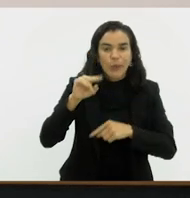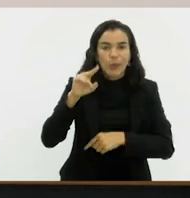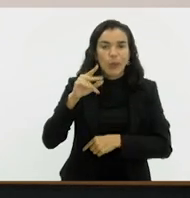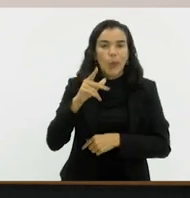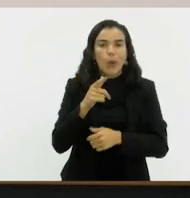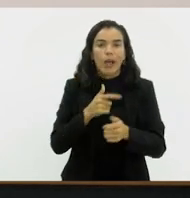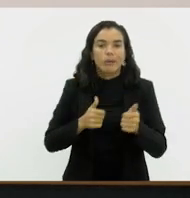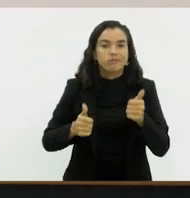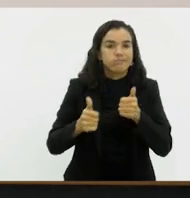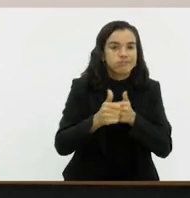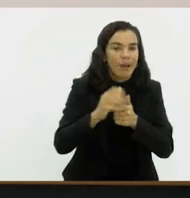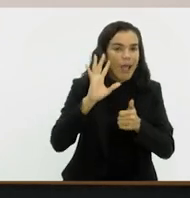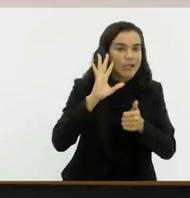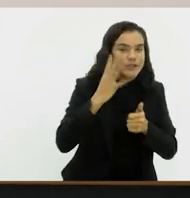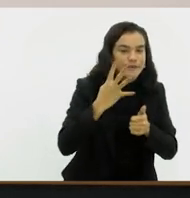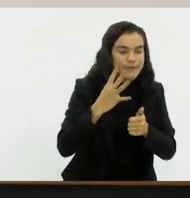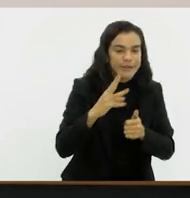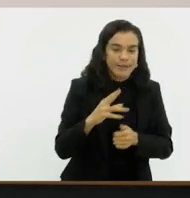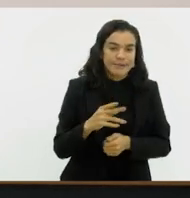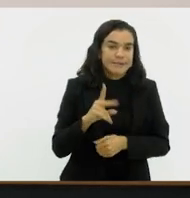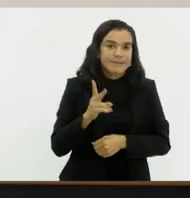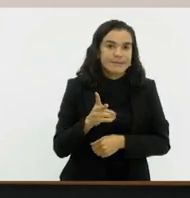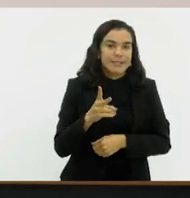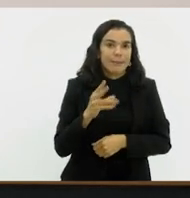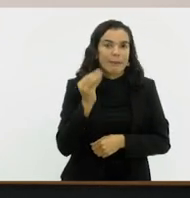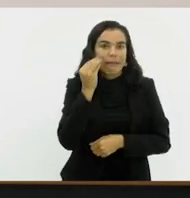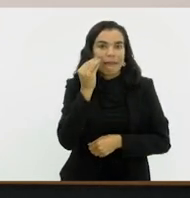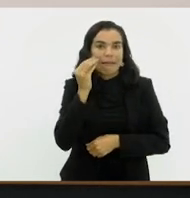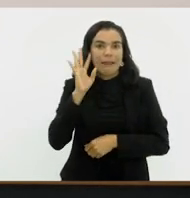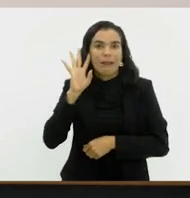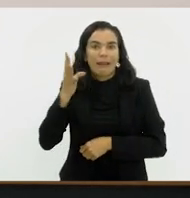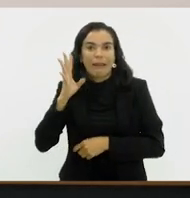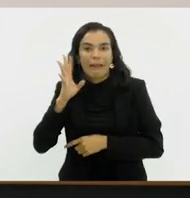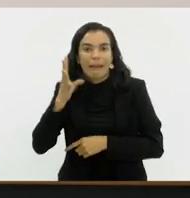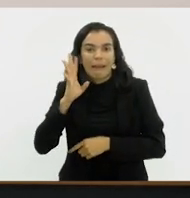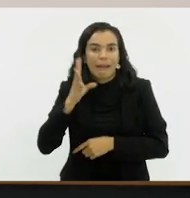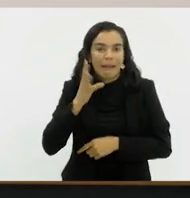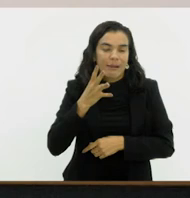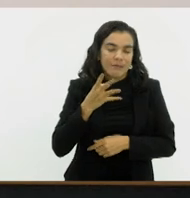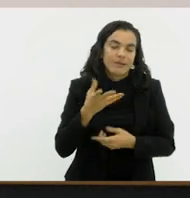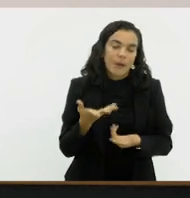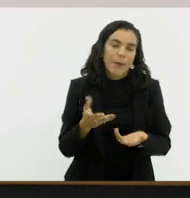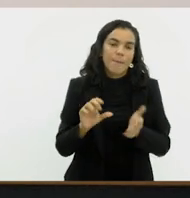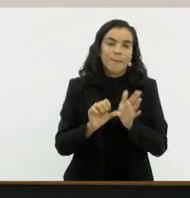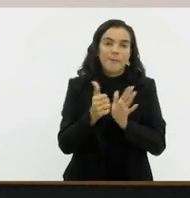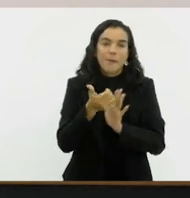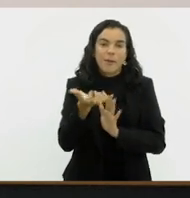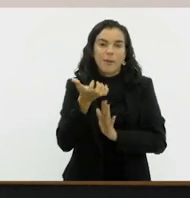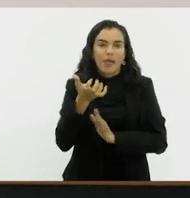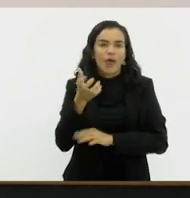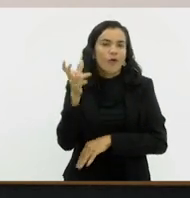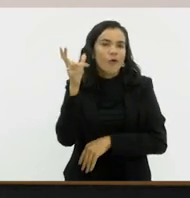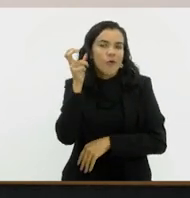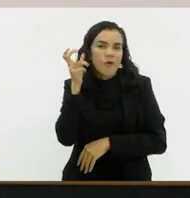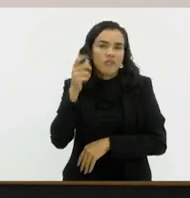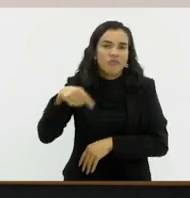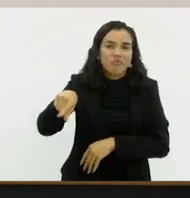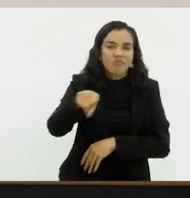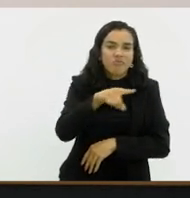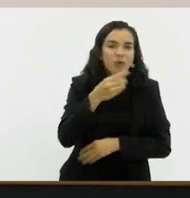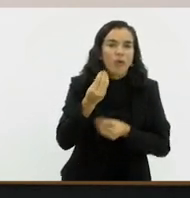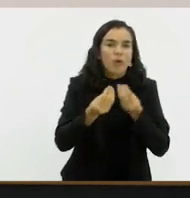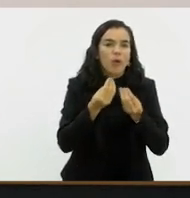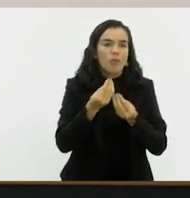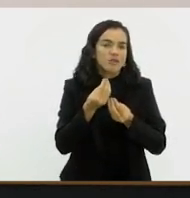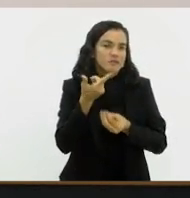Então, a minha abertura aqui é mais simbólica, que eu quero primeiro ouvir aí como é que a gente vai desdobrar esses